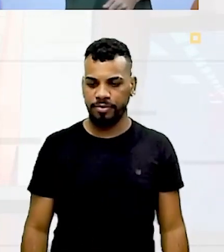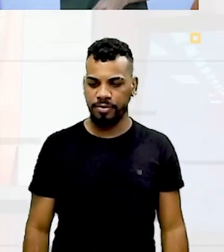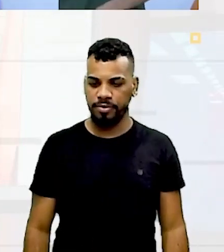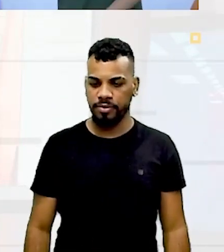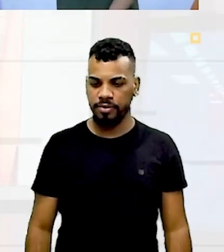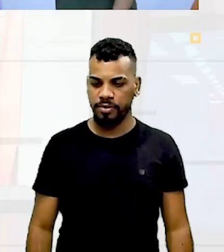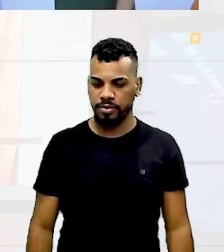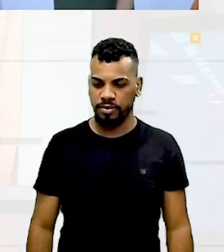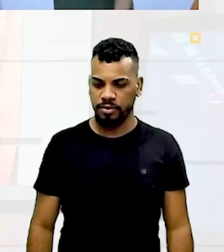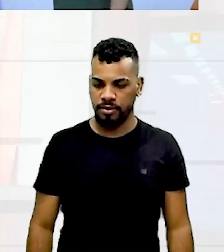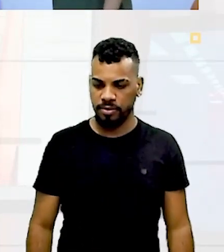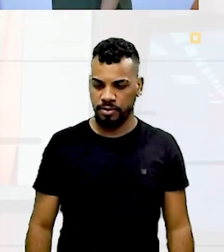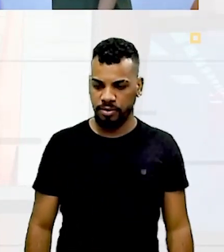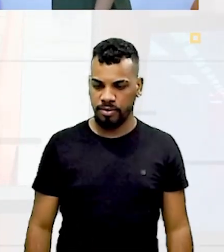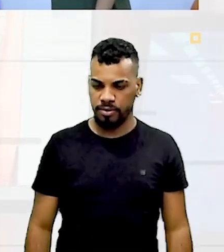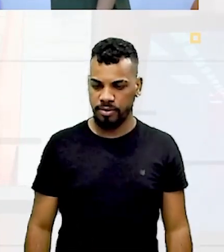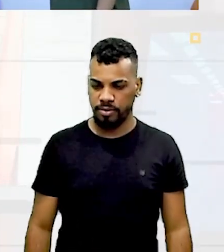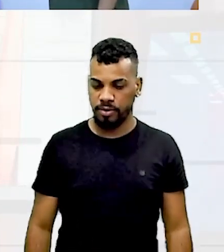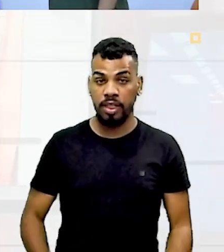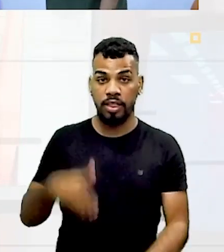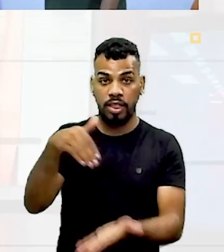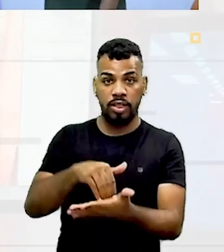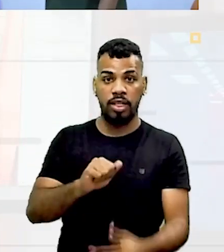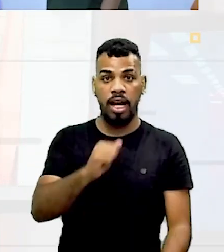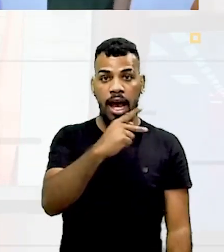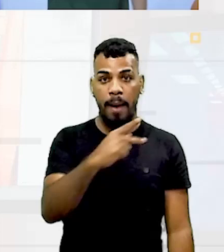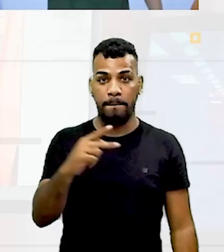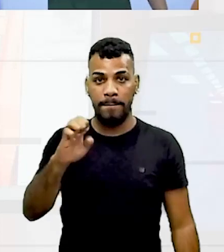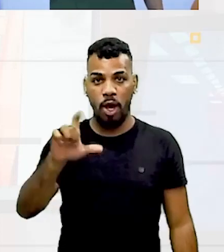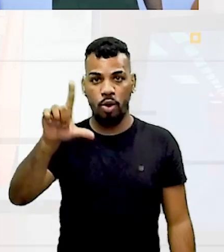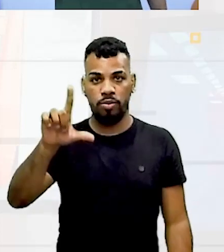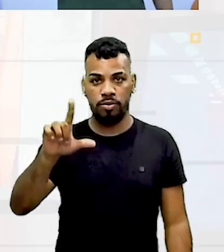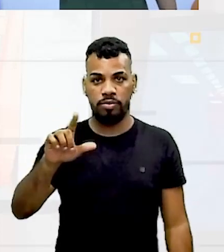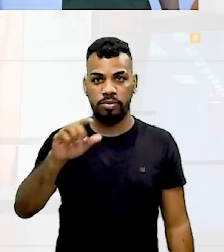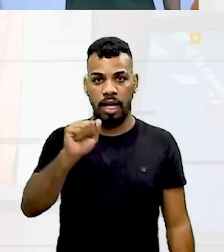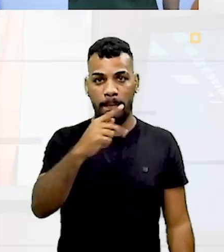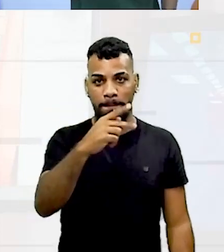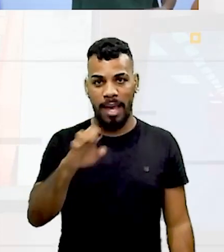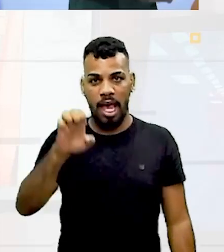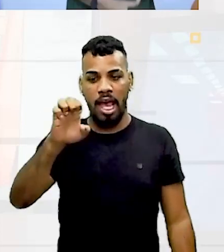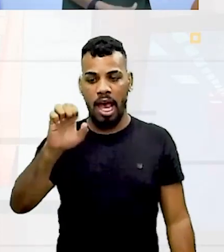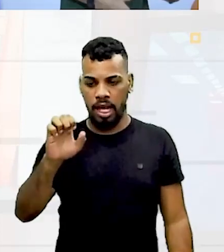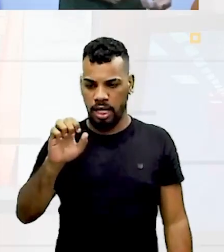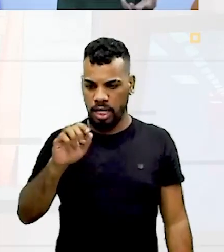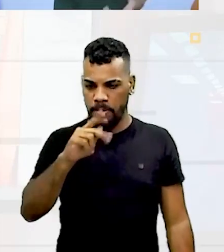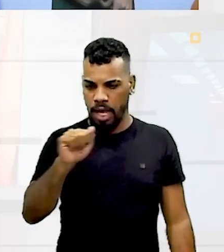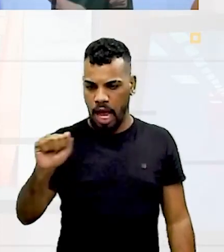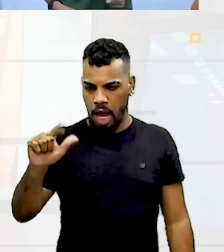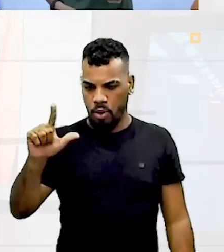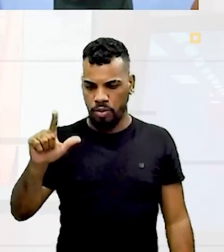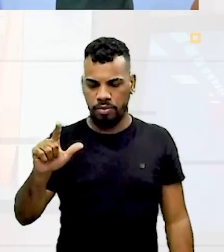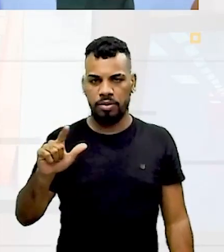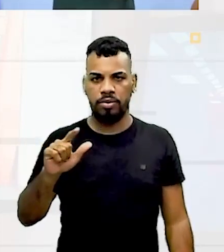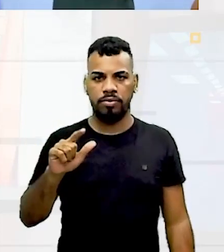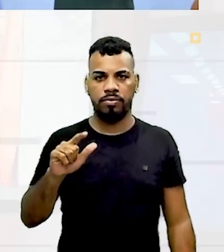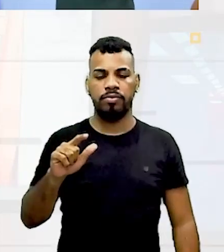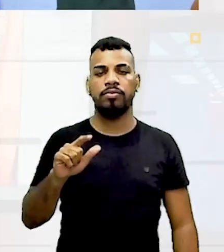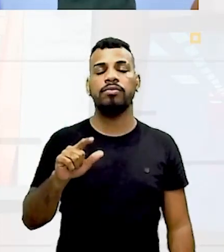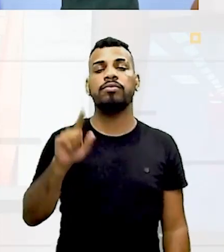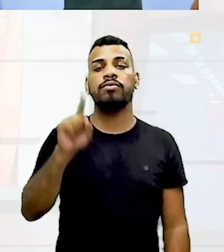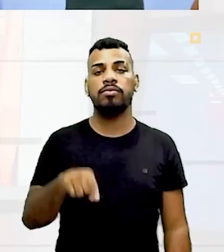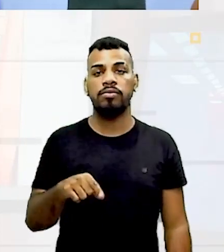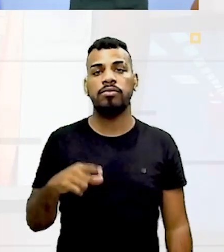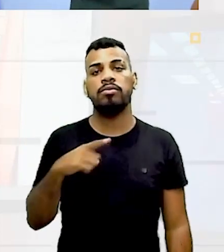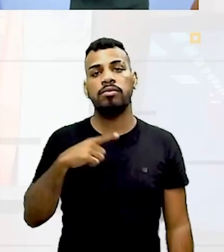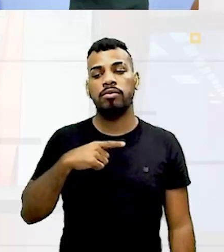E o último princípio é um princípio chamado apelo, ou seja, appeal. O que é esse princípio? Ele dá